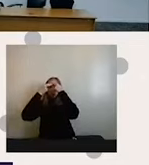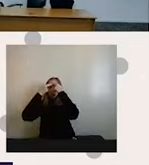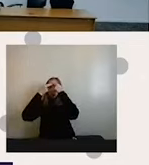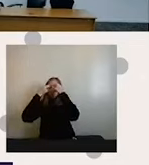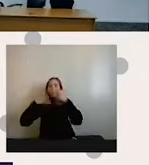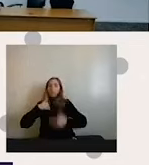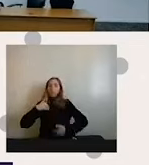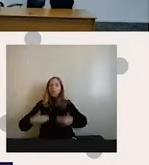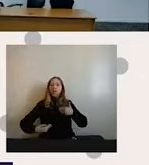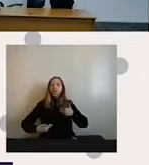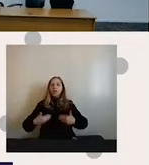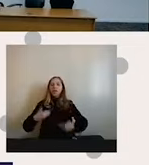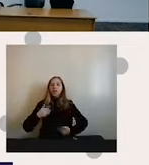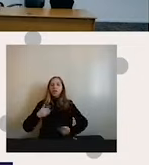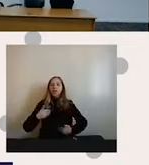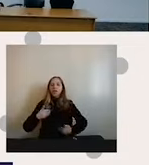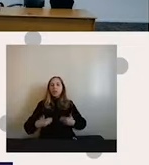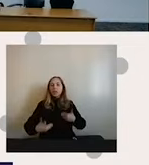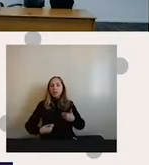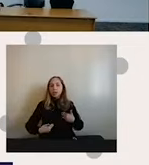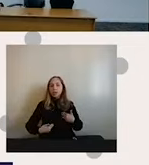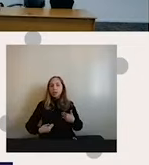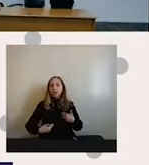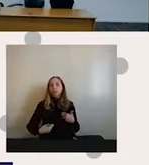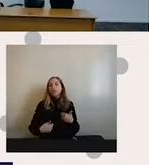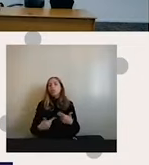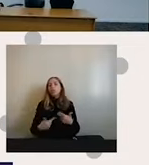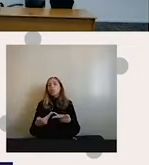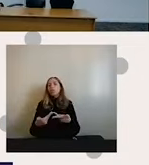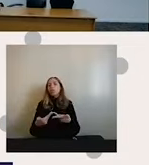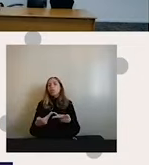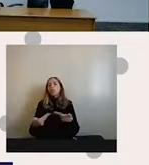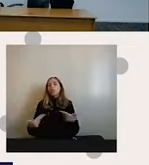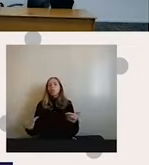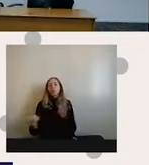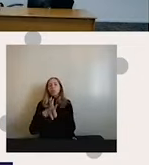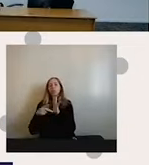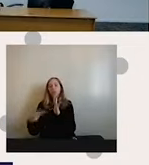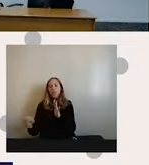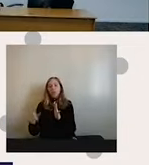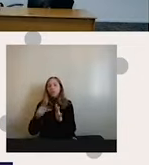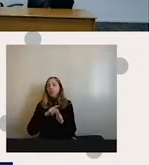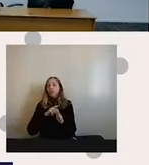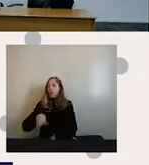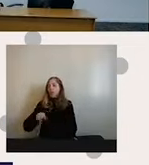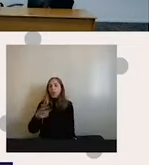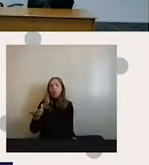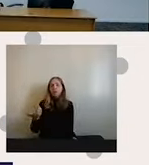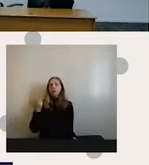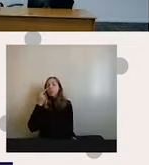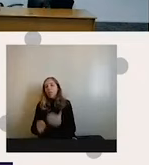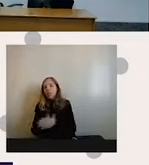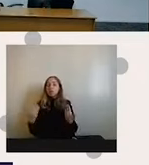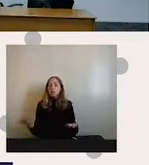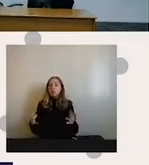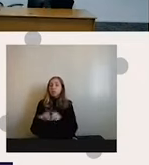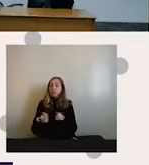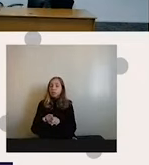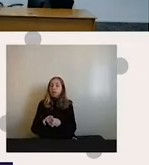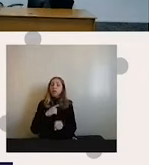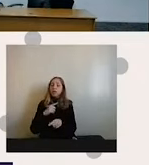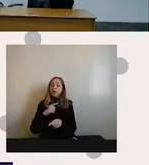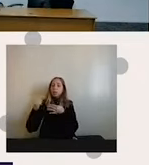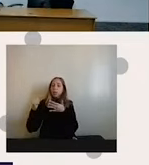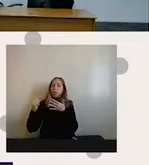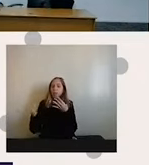questões que saem fora do normal, né? Então, isso também, acho que vários apresentadores já falaram sobre